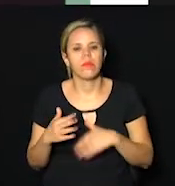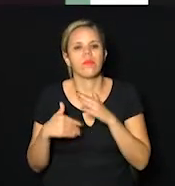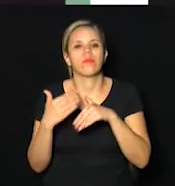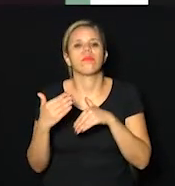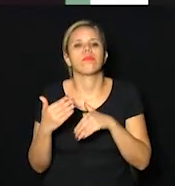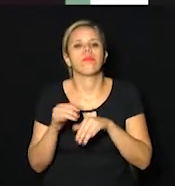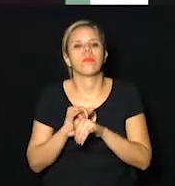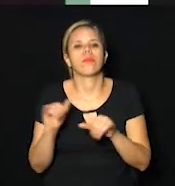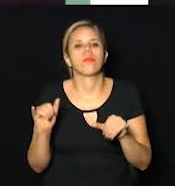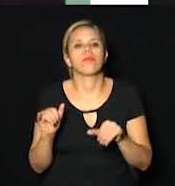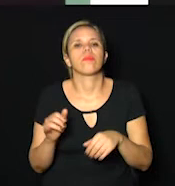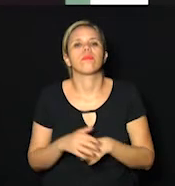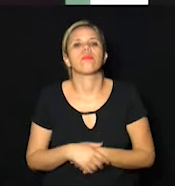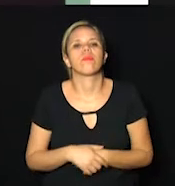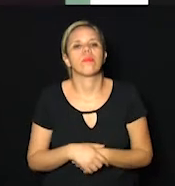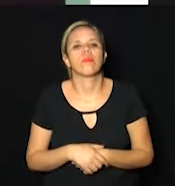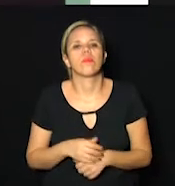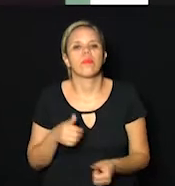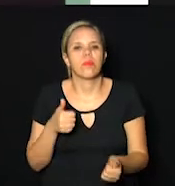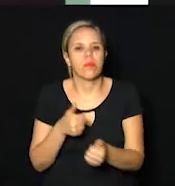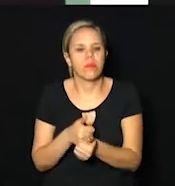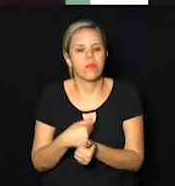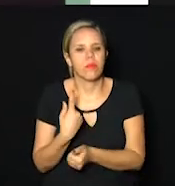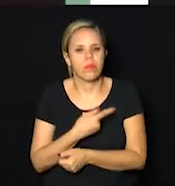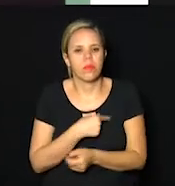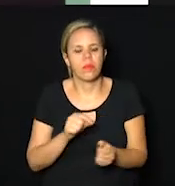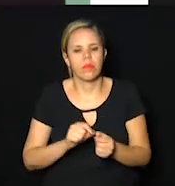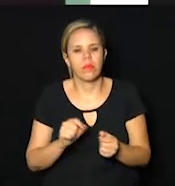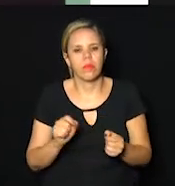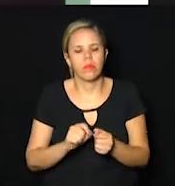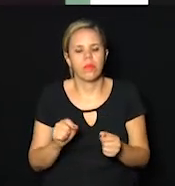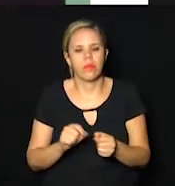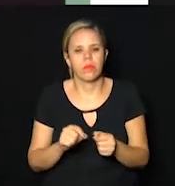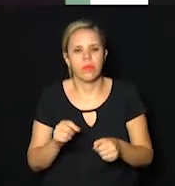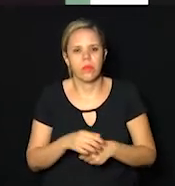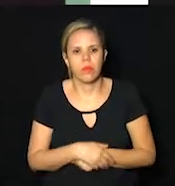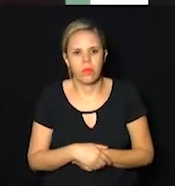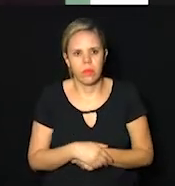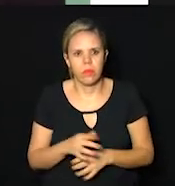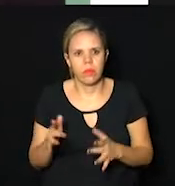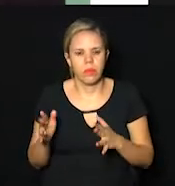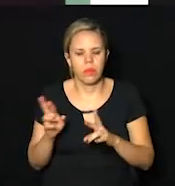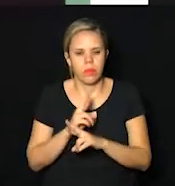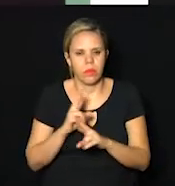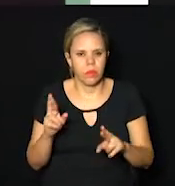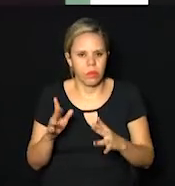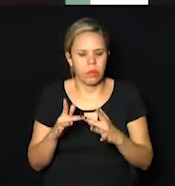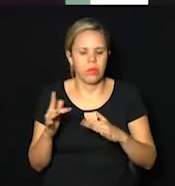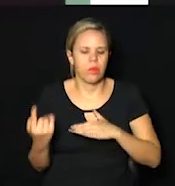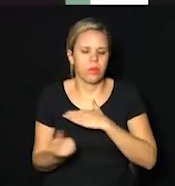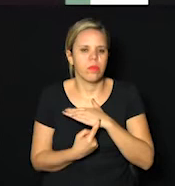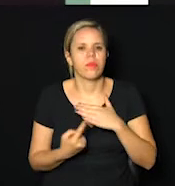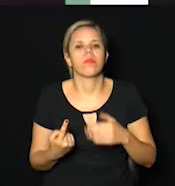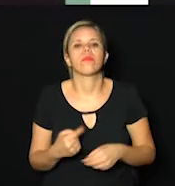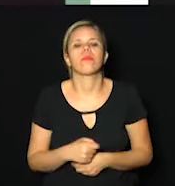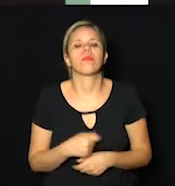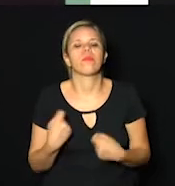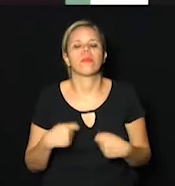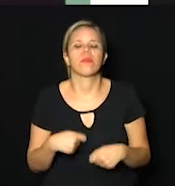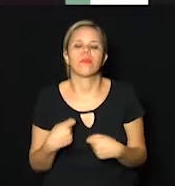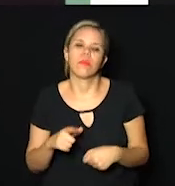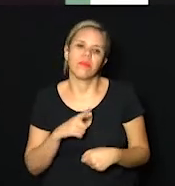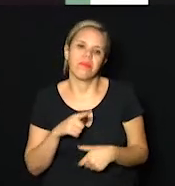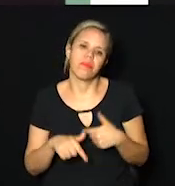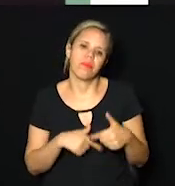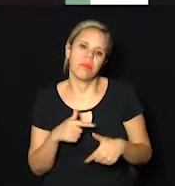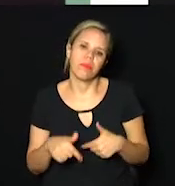de campanha é muito próximo daquilo que a gente faz no relacionamento com clientes. A gente precisa ter um